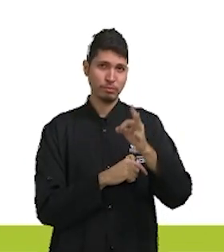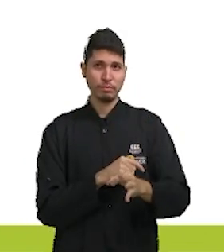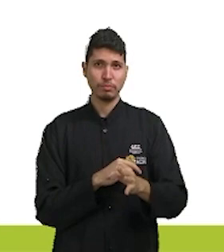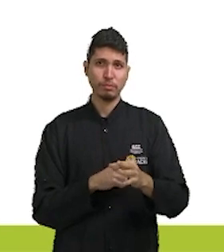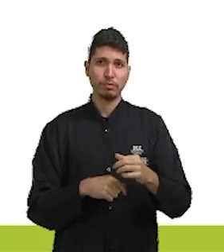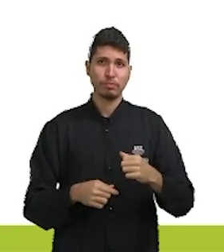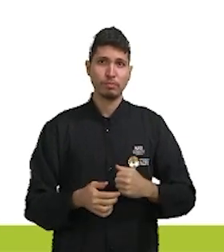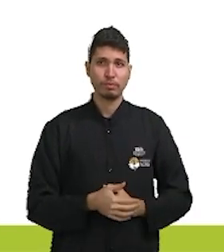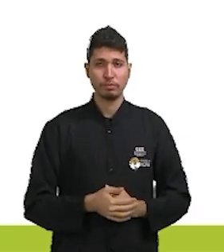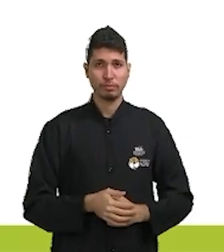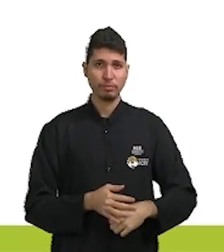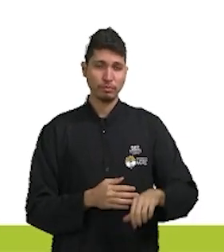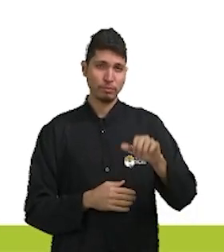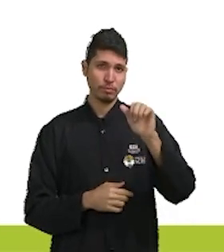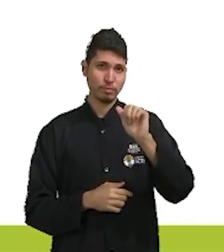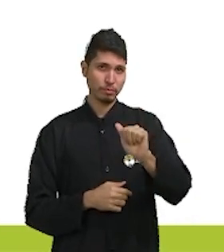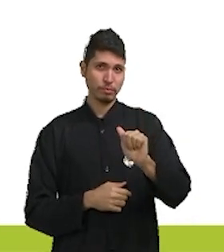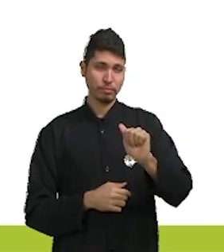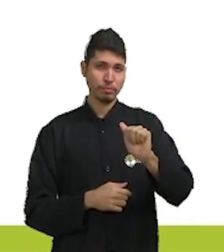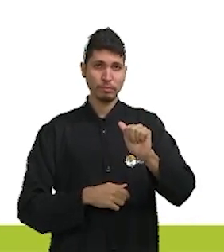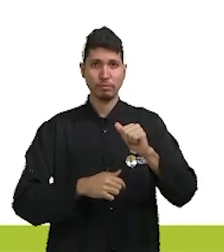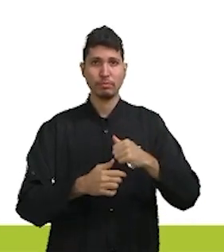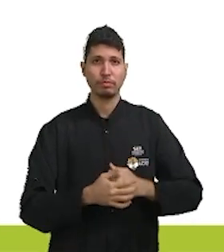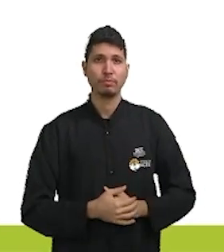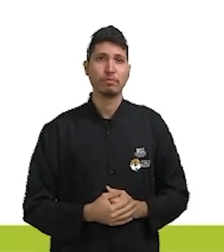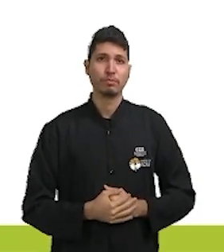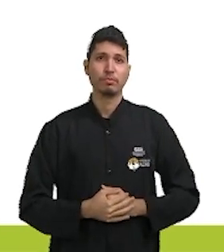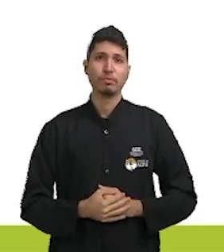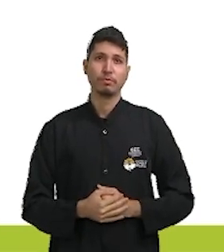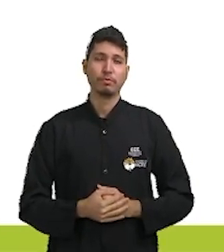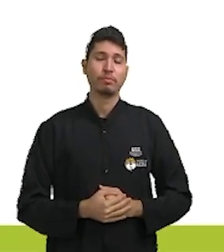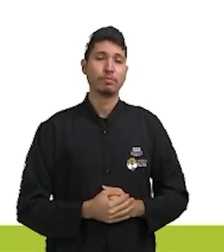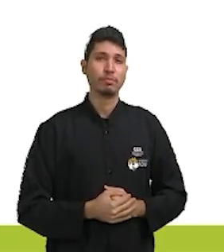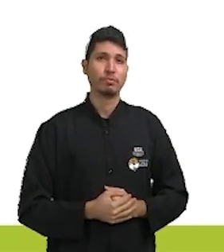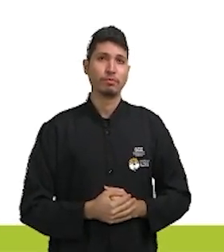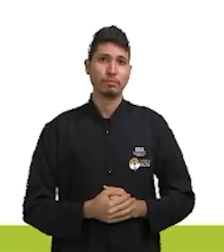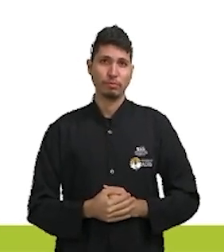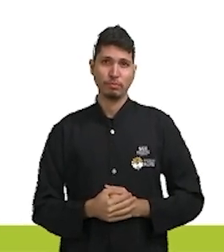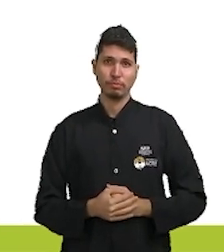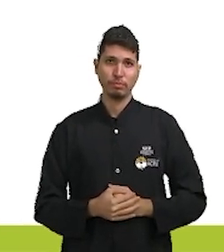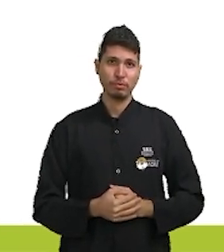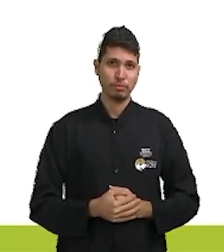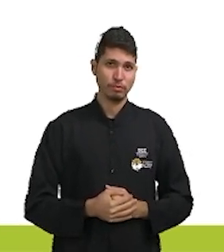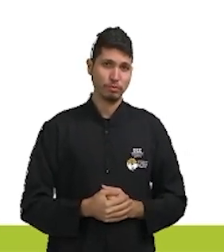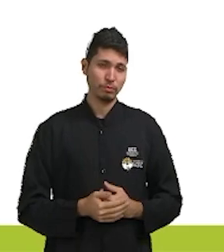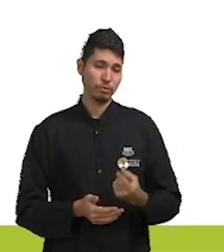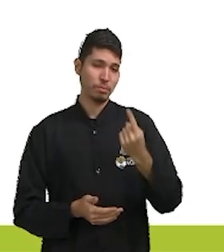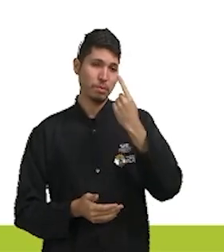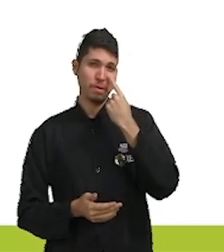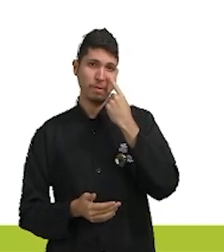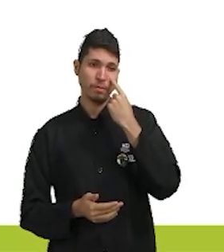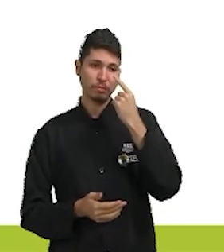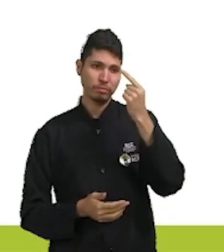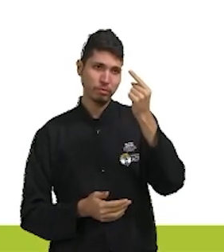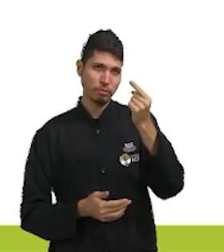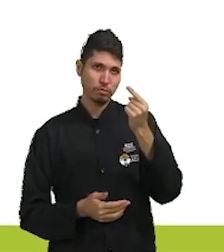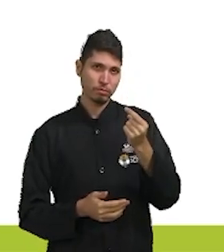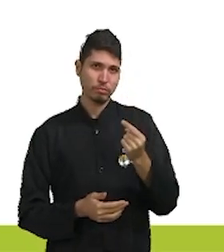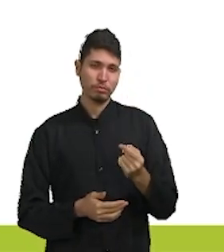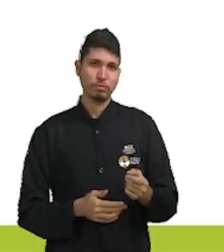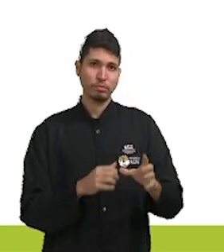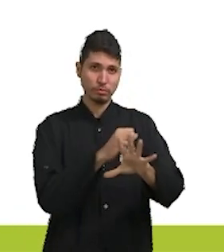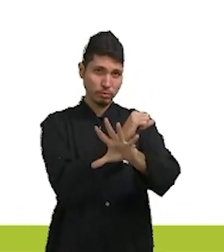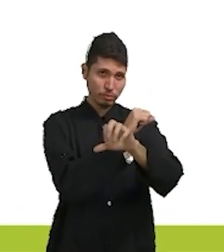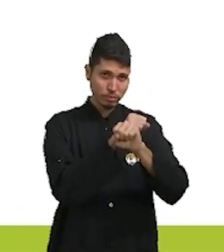correta, a alternativa A. E isso só analisando os potenciais de oxidação